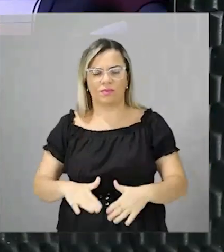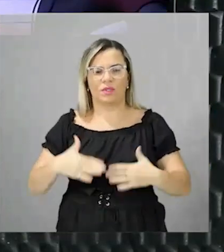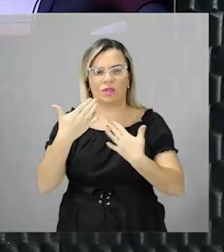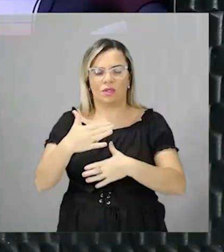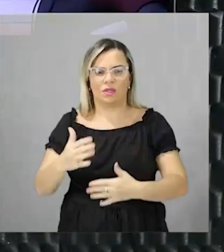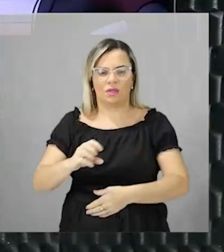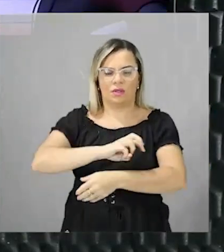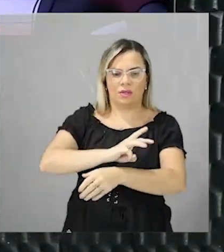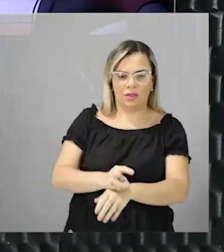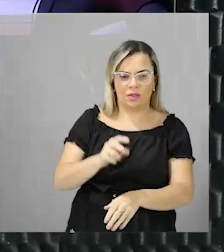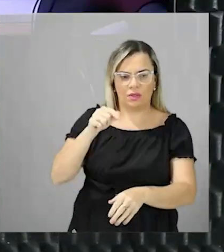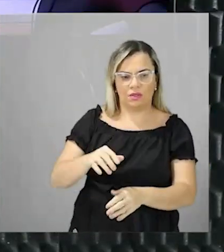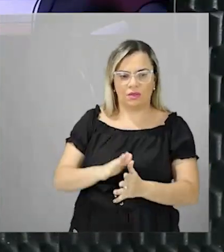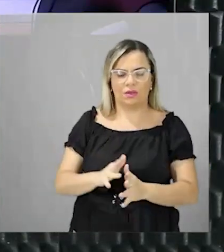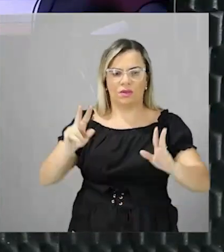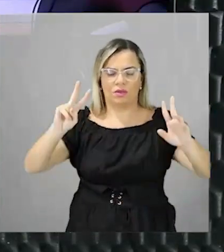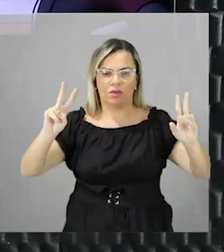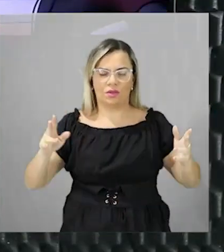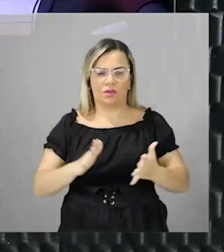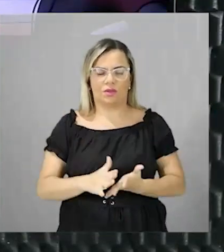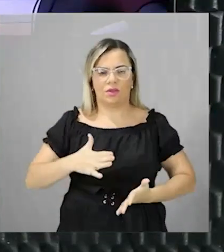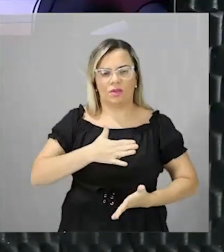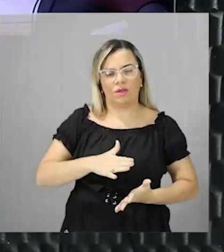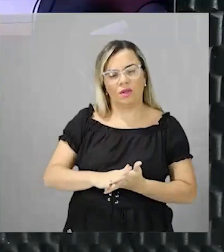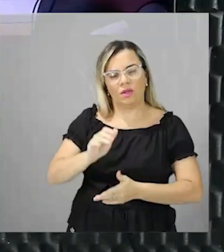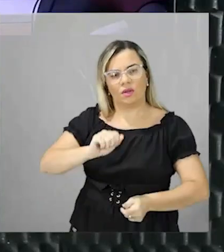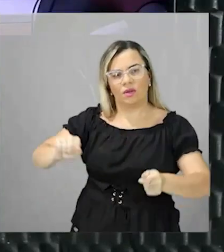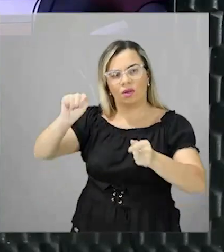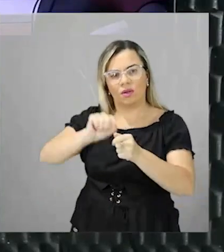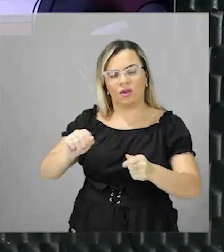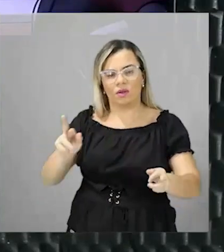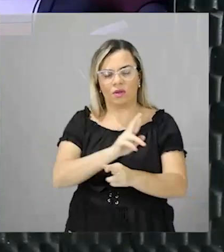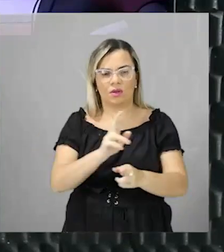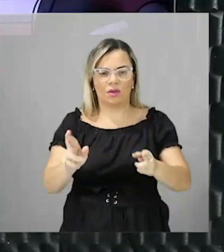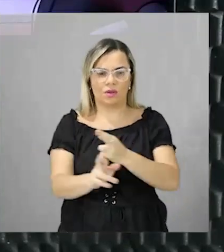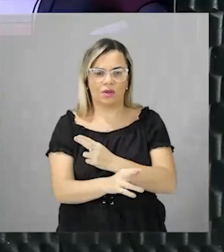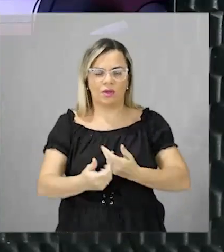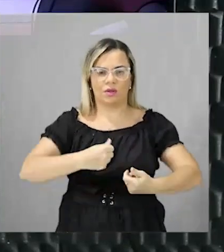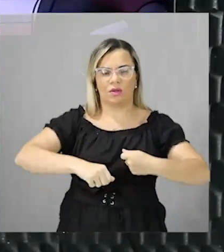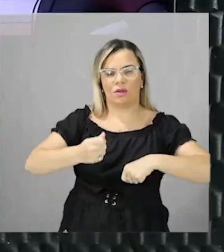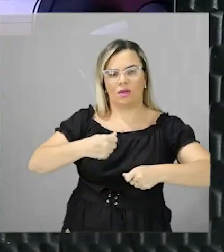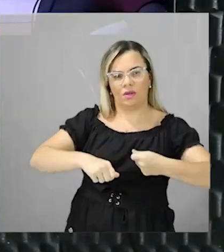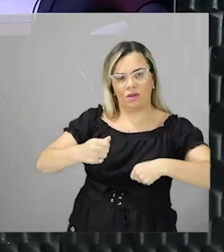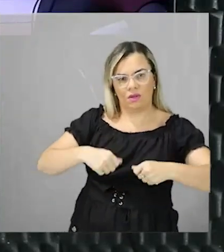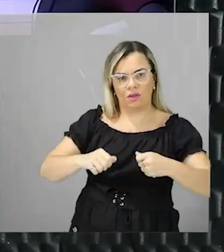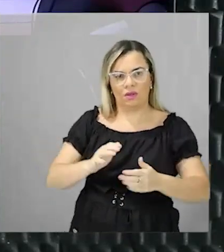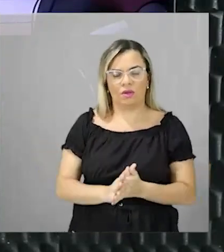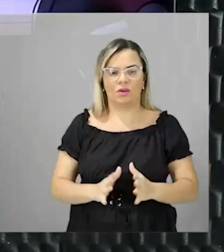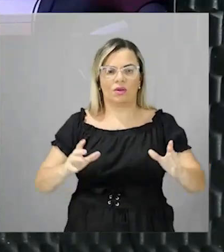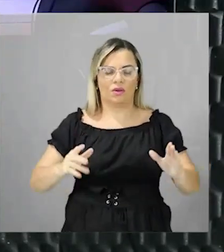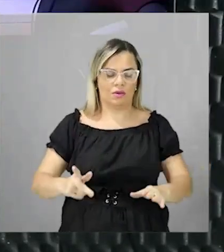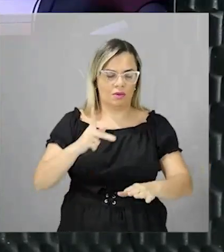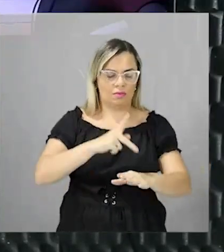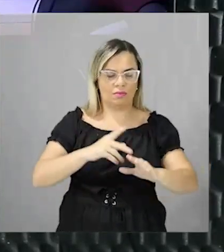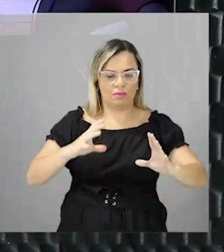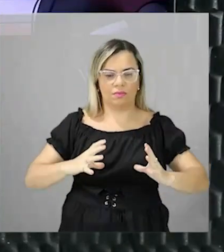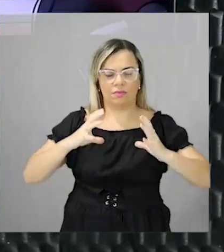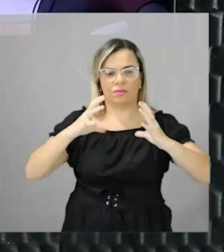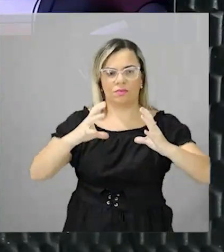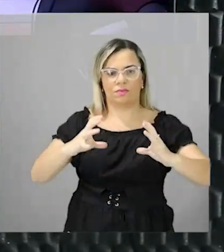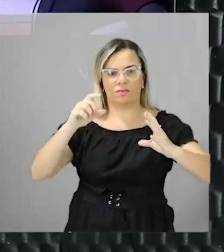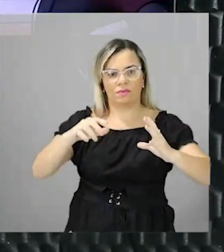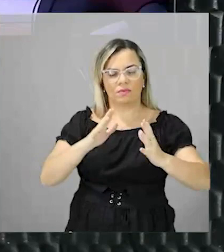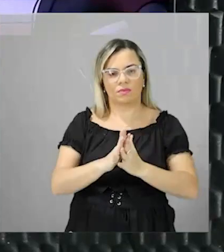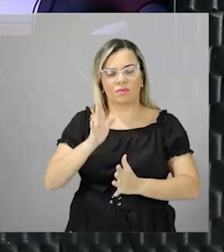UEMA vão abordar essa temática, elas gostam muito de fazer uma relação econômica com essas rochas, principalmente também